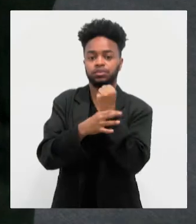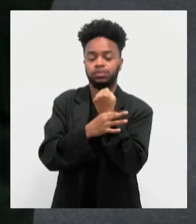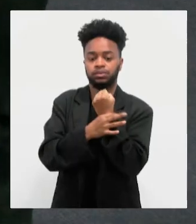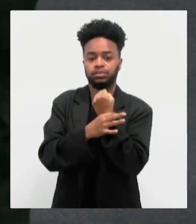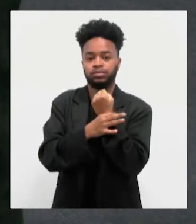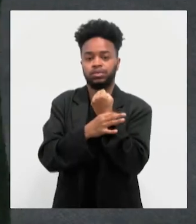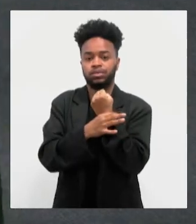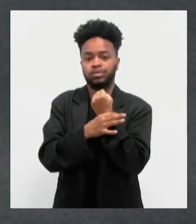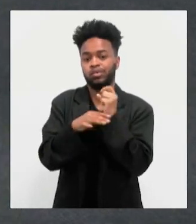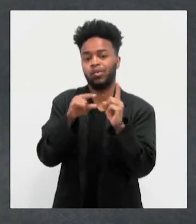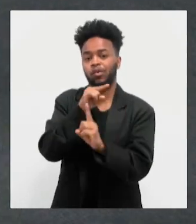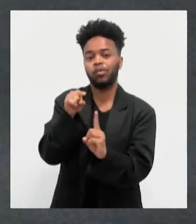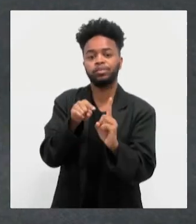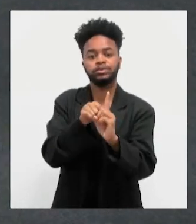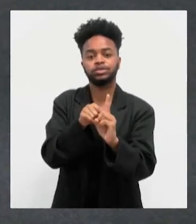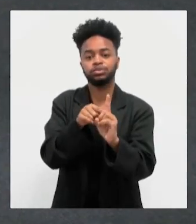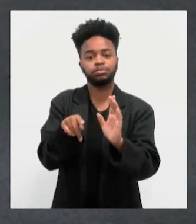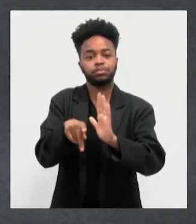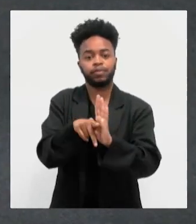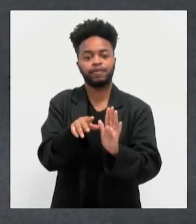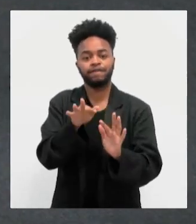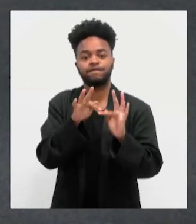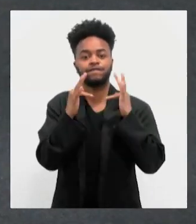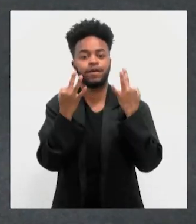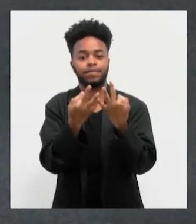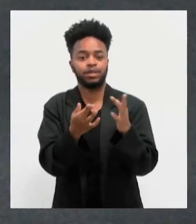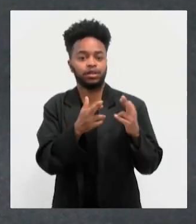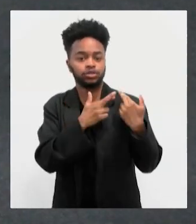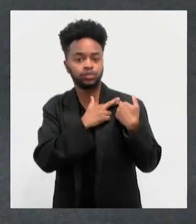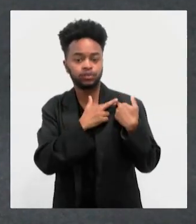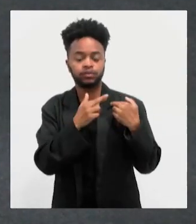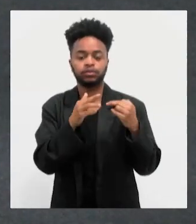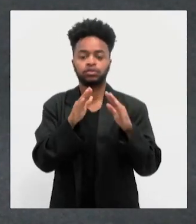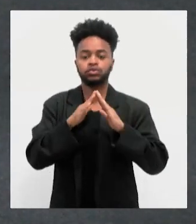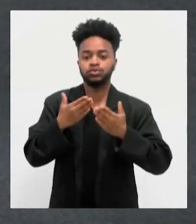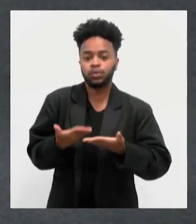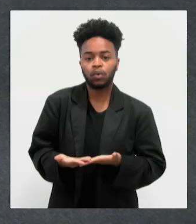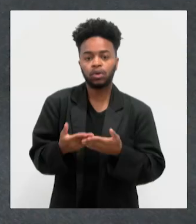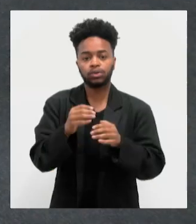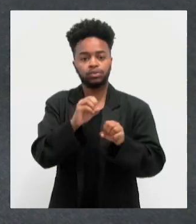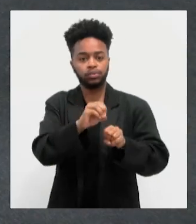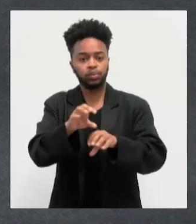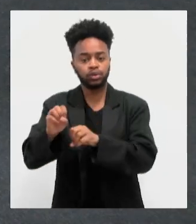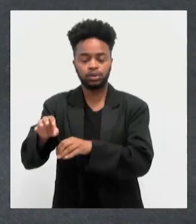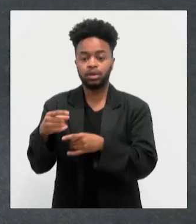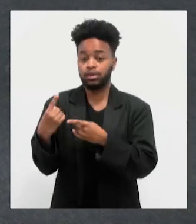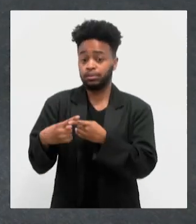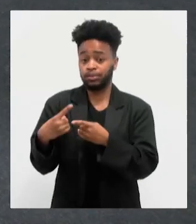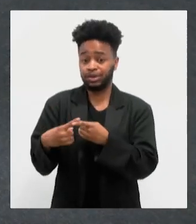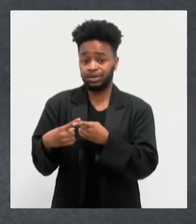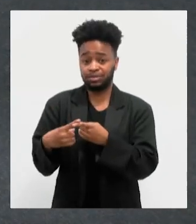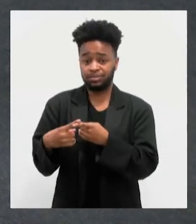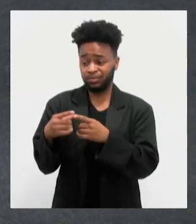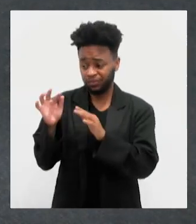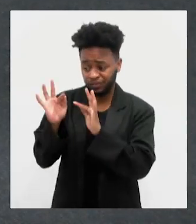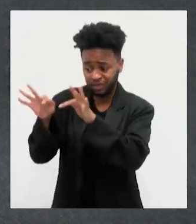missão, presidente, que é da família, da escola, da educação. Porque lá no fim,